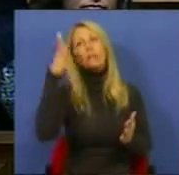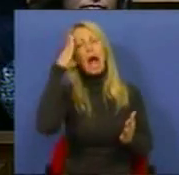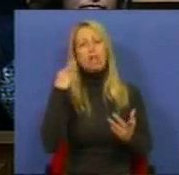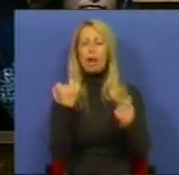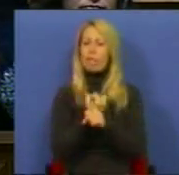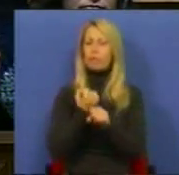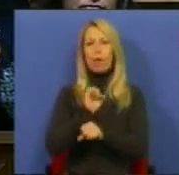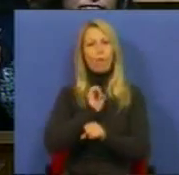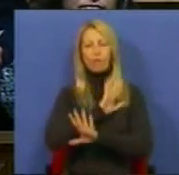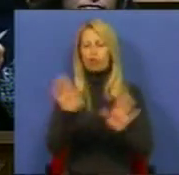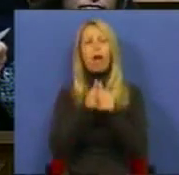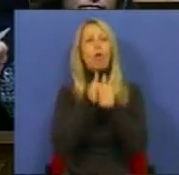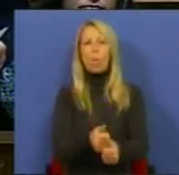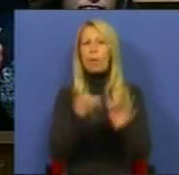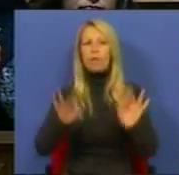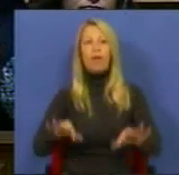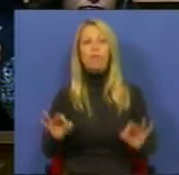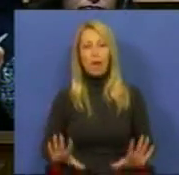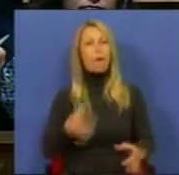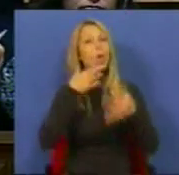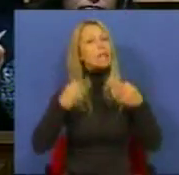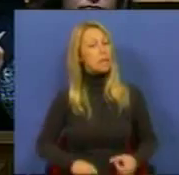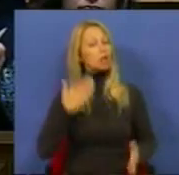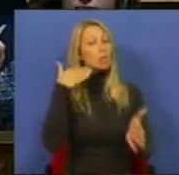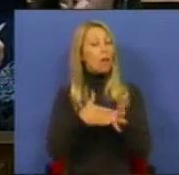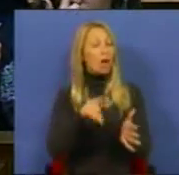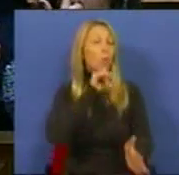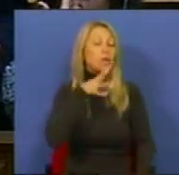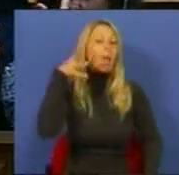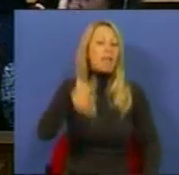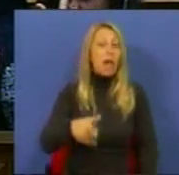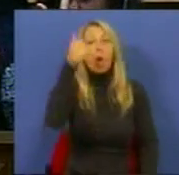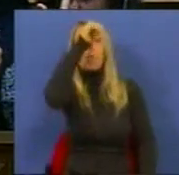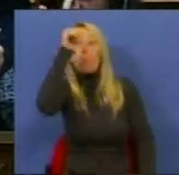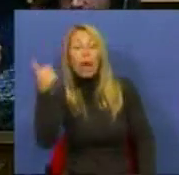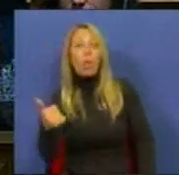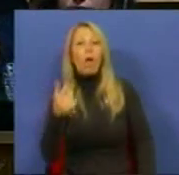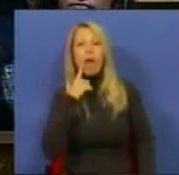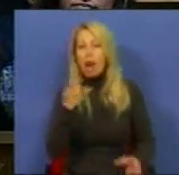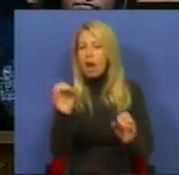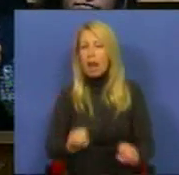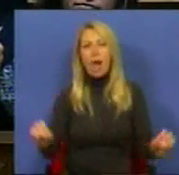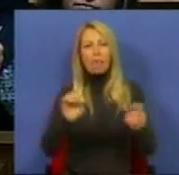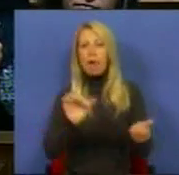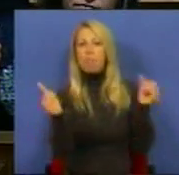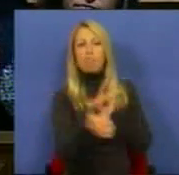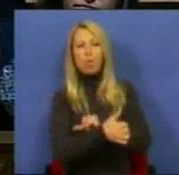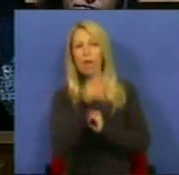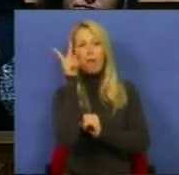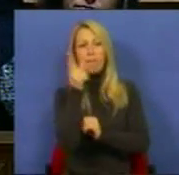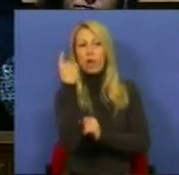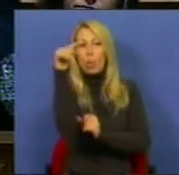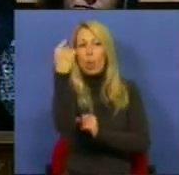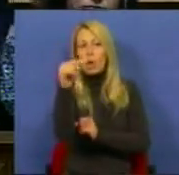O que é certo é que na segunda-feira, talvez amanhã, domingo, segunda-feira, nada mudará na vida de um único